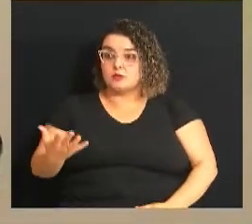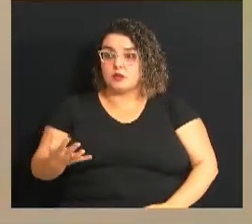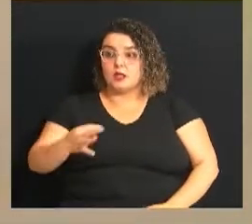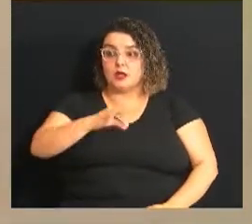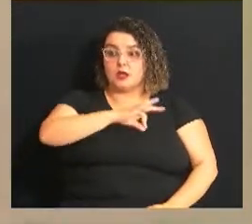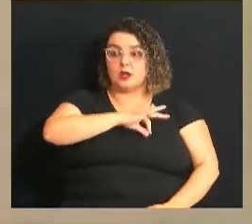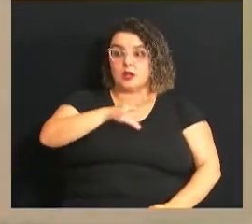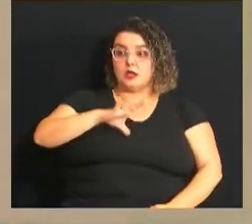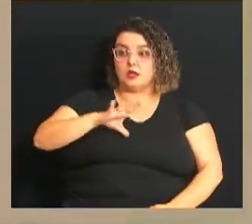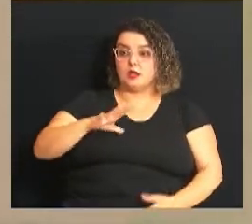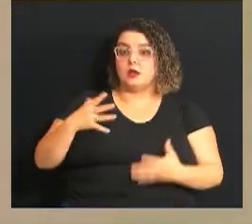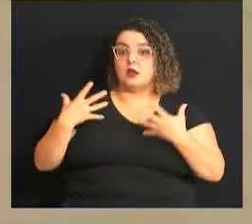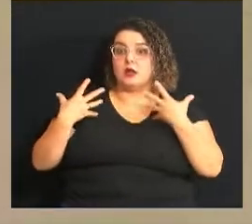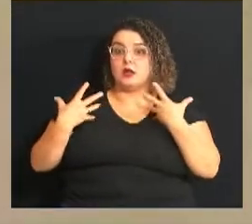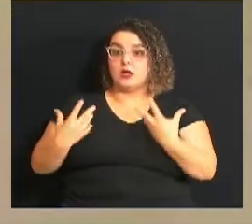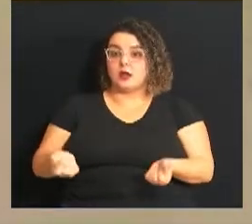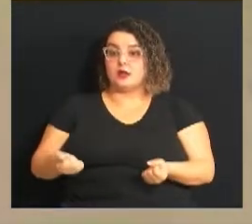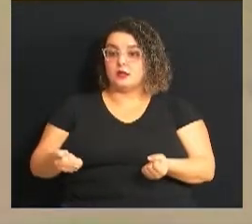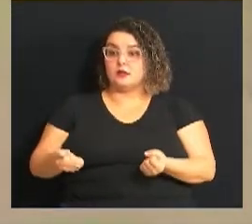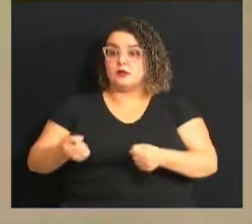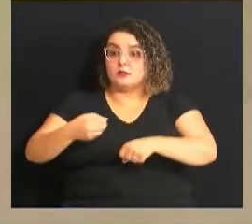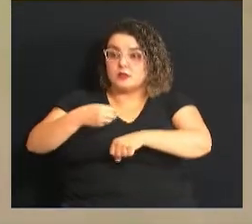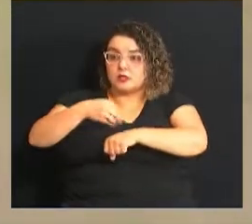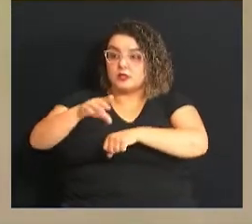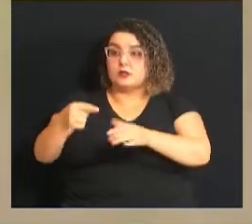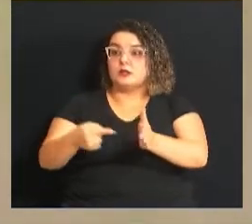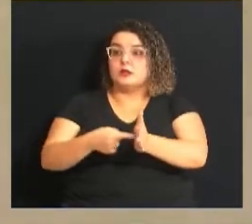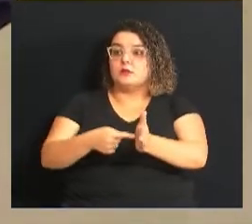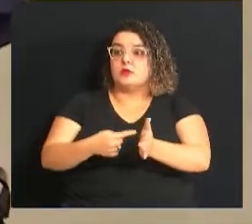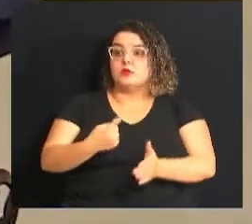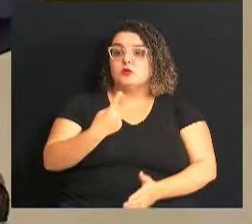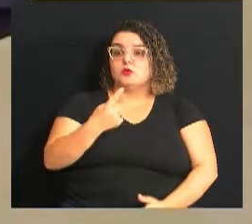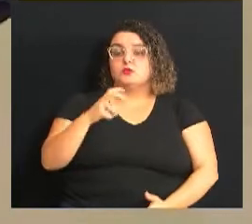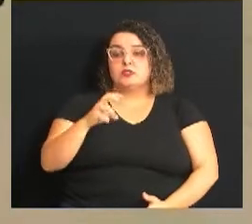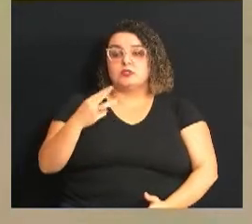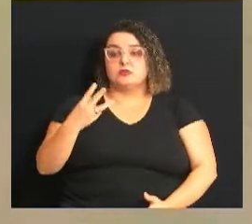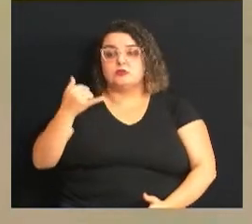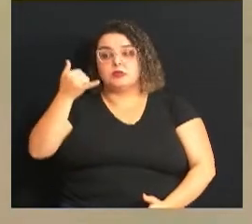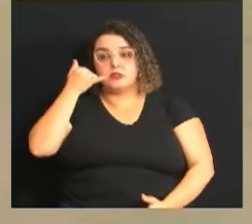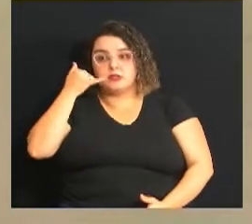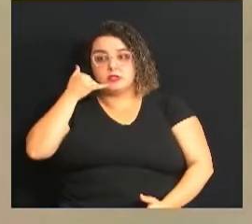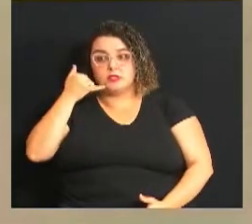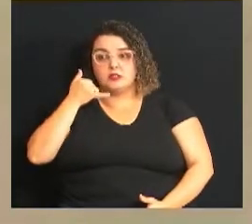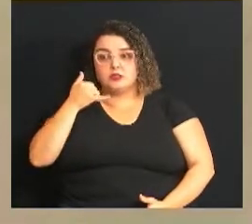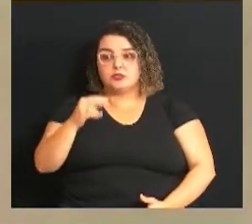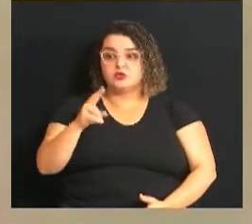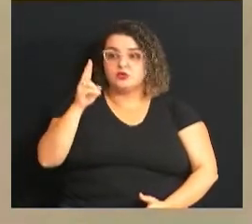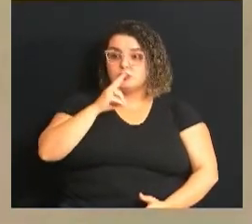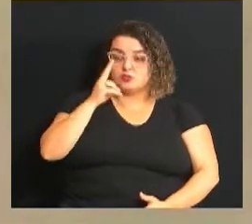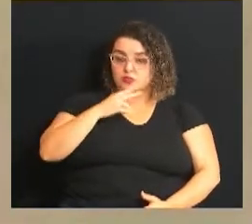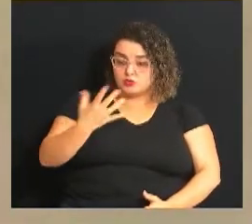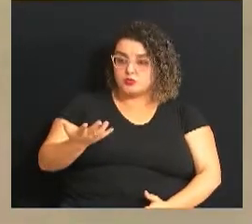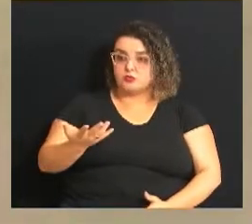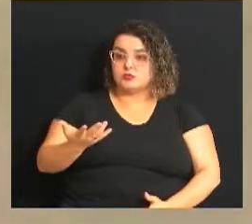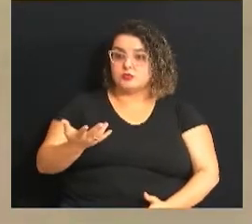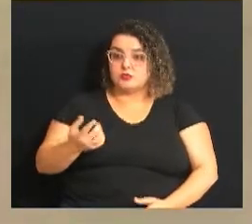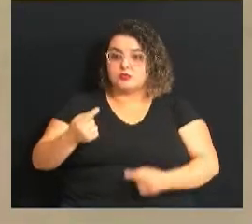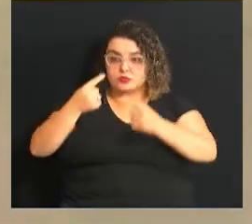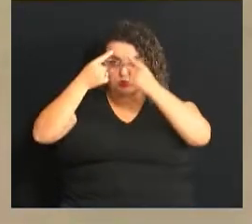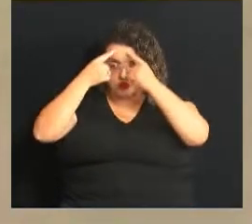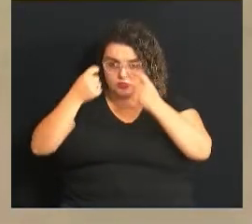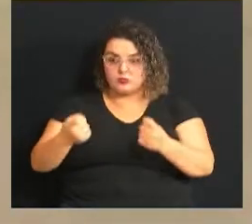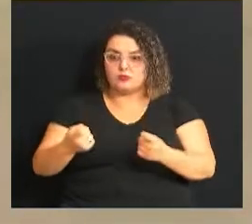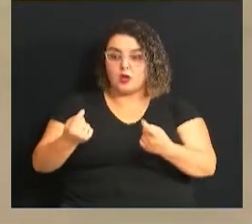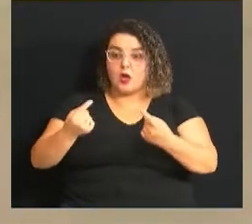Municipal recebe essas denúncias pelo 153, que é o nosso telefone de emergência, tanto nos casos de violência